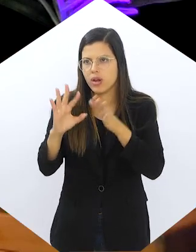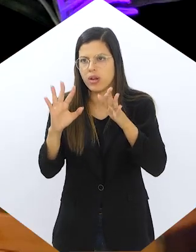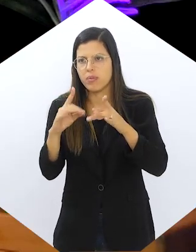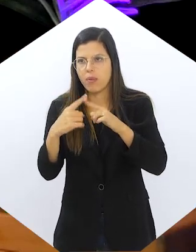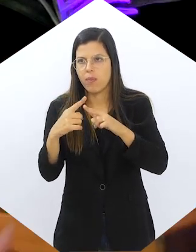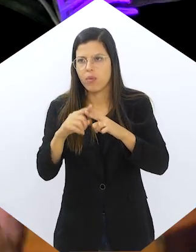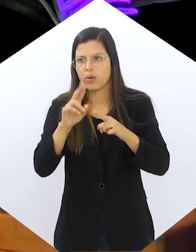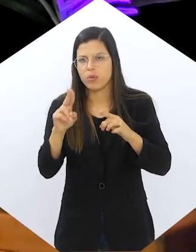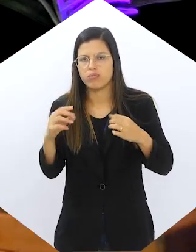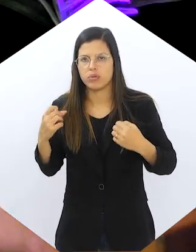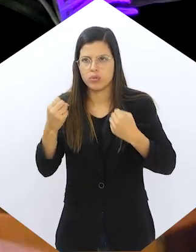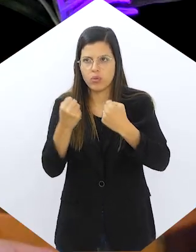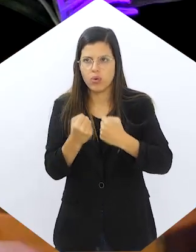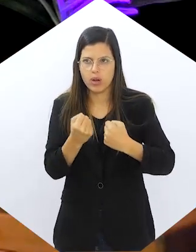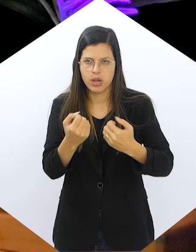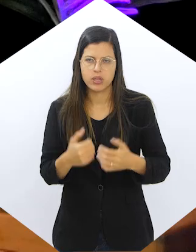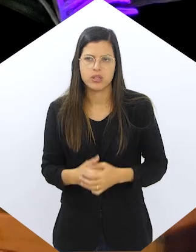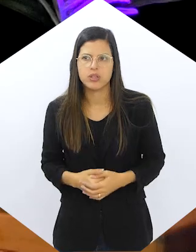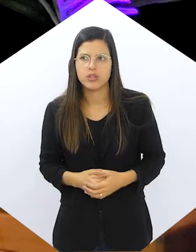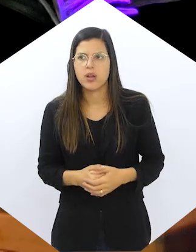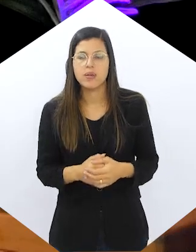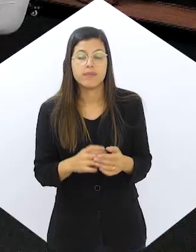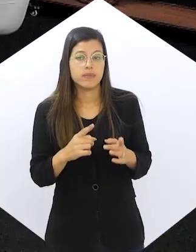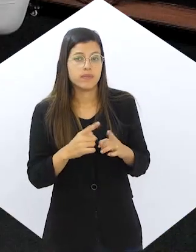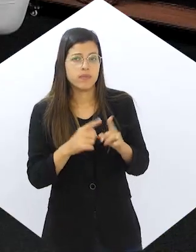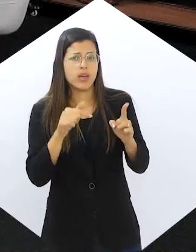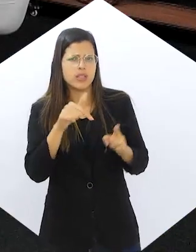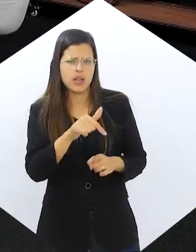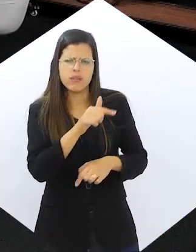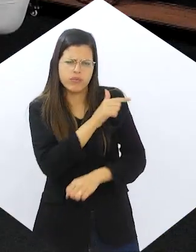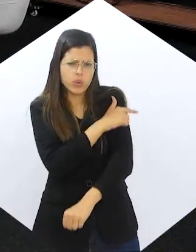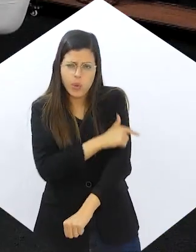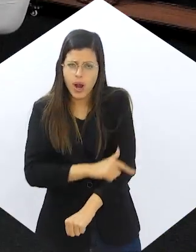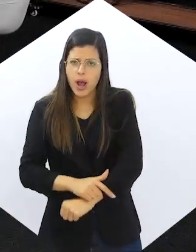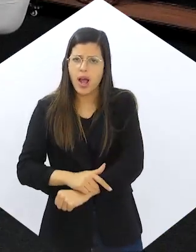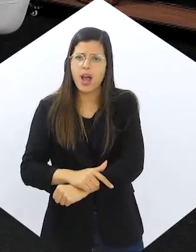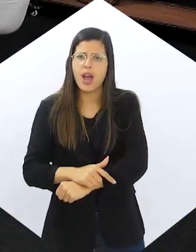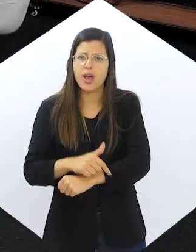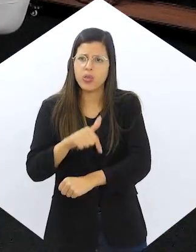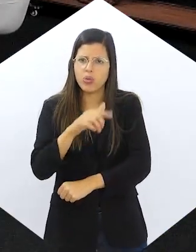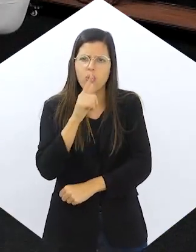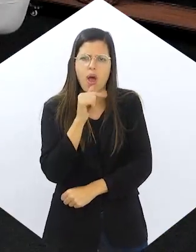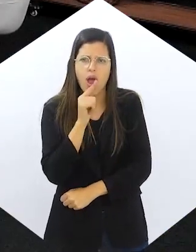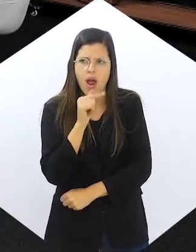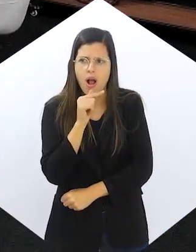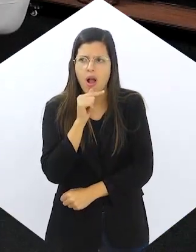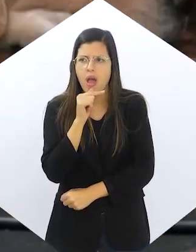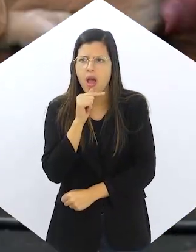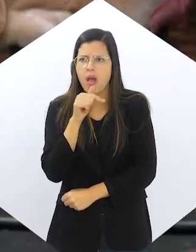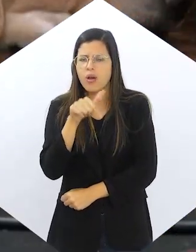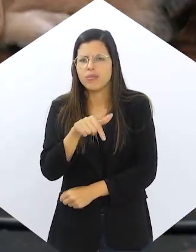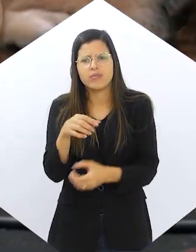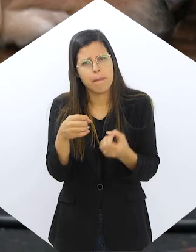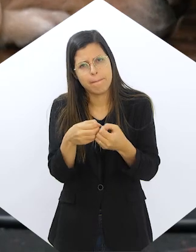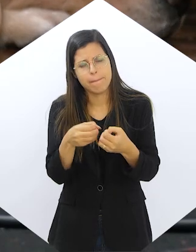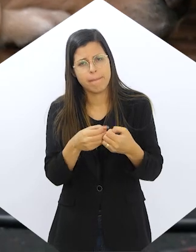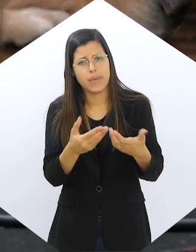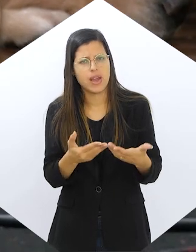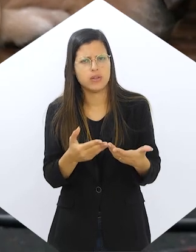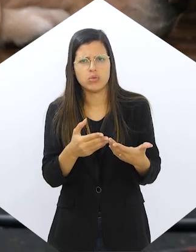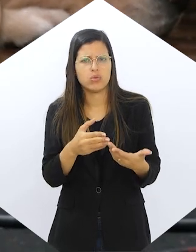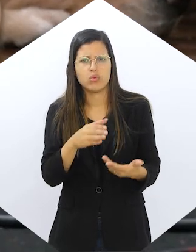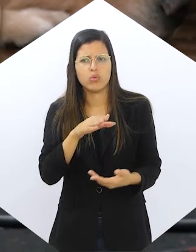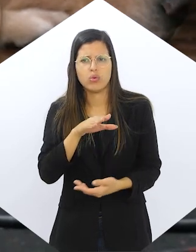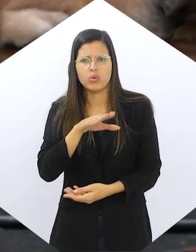está de colete. Então, assim, existem exceções. Sim. Mas ele foi, super educado, andou até ali, pegou a aguinha dele e está deitado do lado. Ele